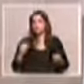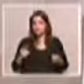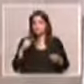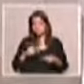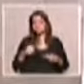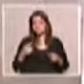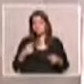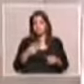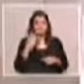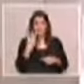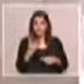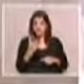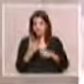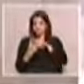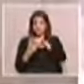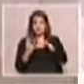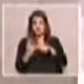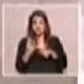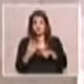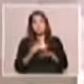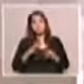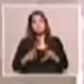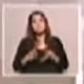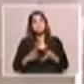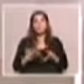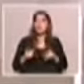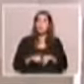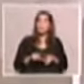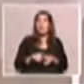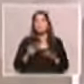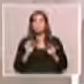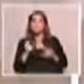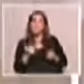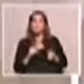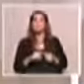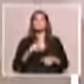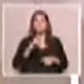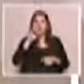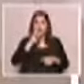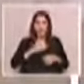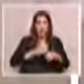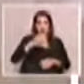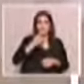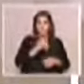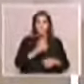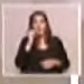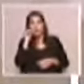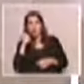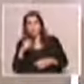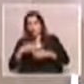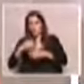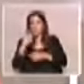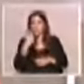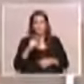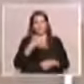trilogia trabalha na moderação. Portanto, estamos a falar num copo de vinho nas mulheres, a dois nos homens, e não